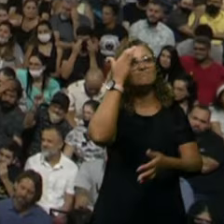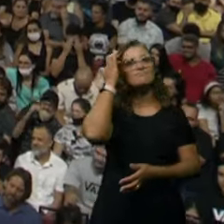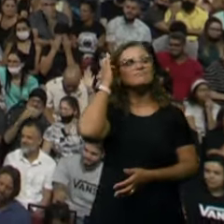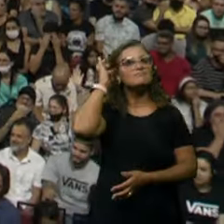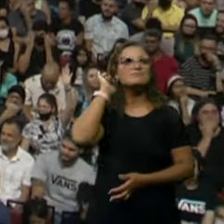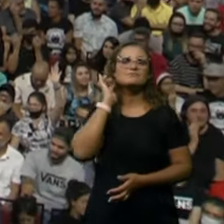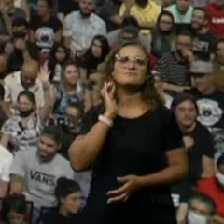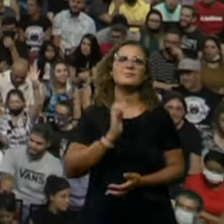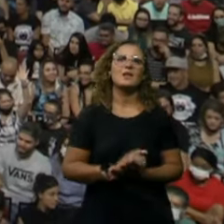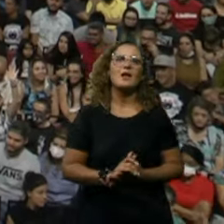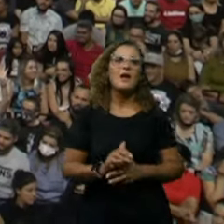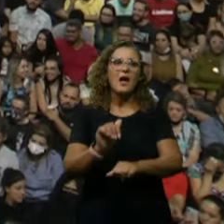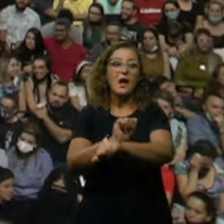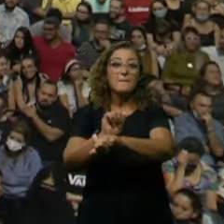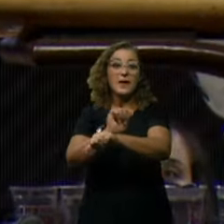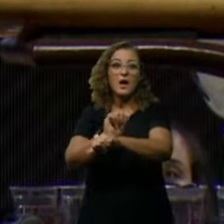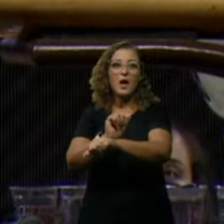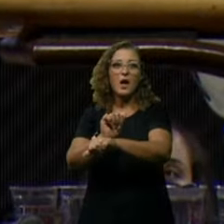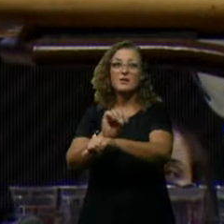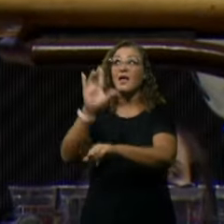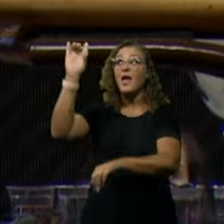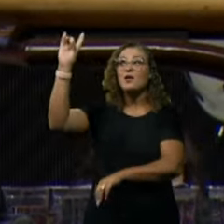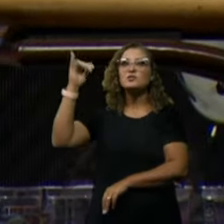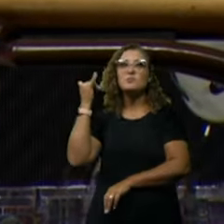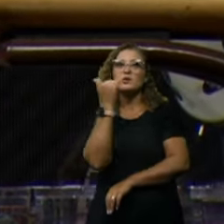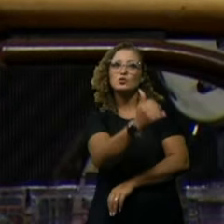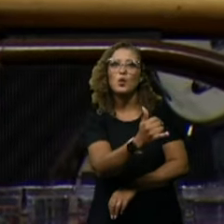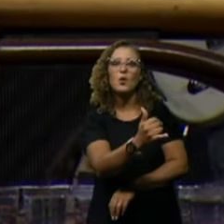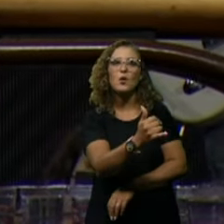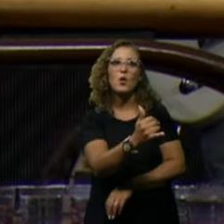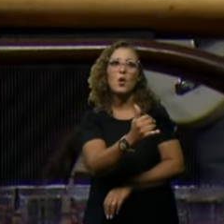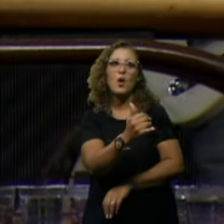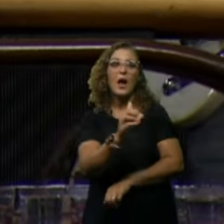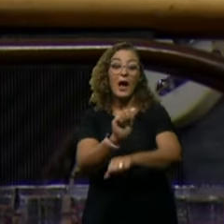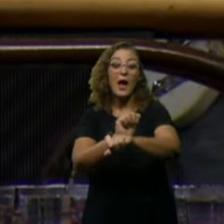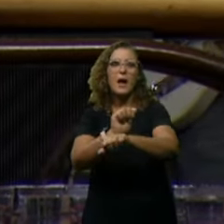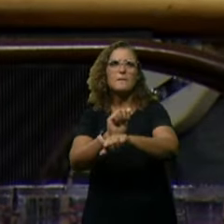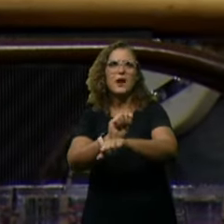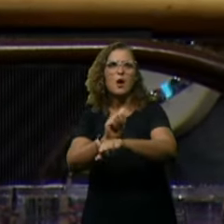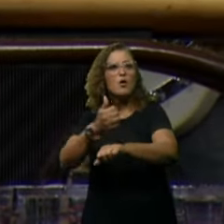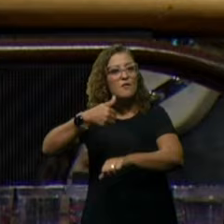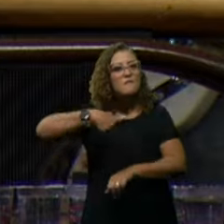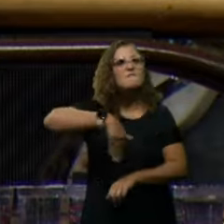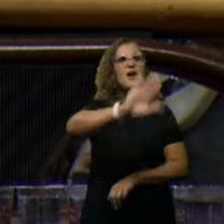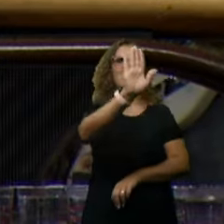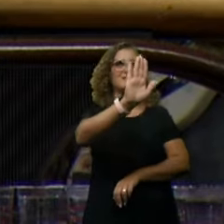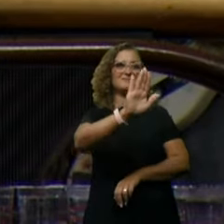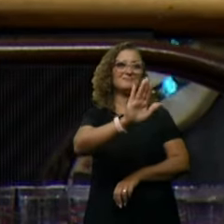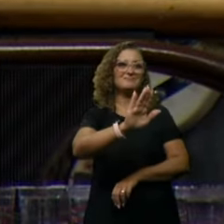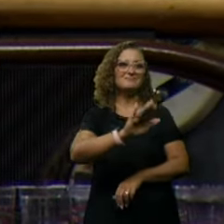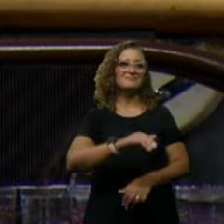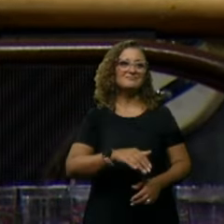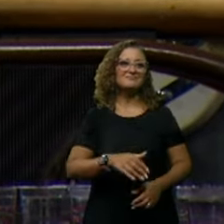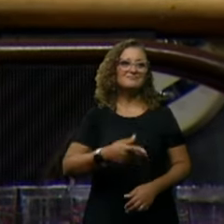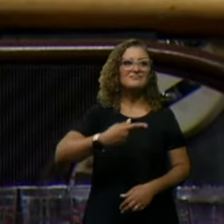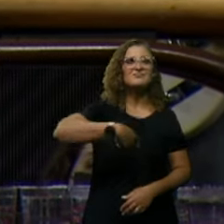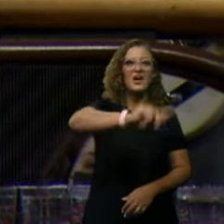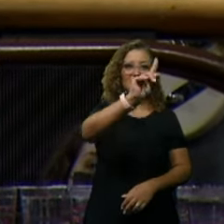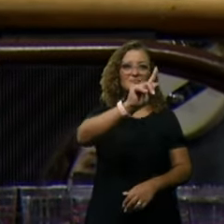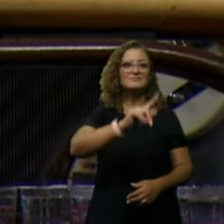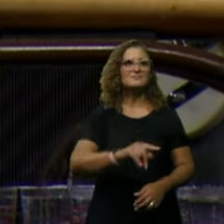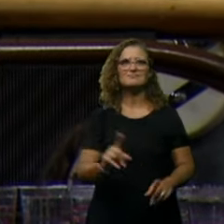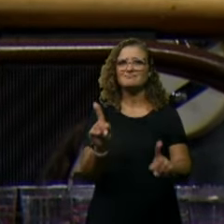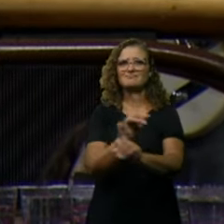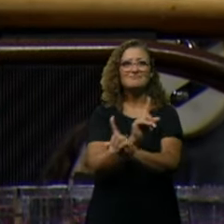o Abraão sai da tua terra Qual foi a primeira palavra de Deus em relação Abraão não foi vai todo mundo que o vídeo